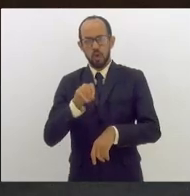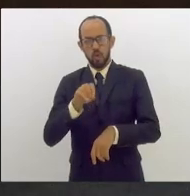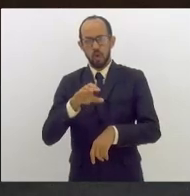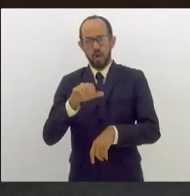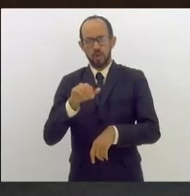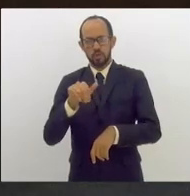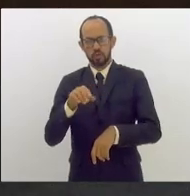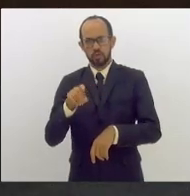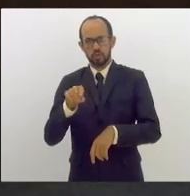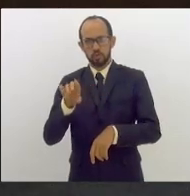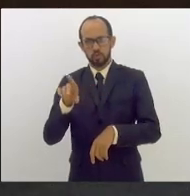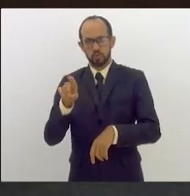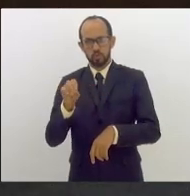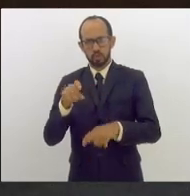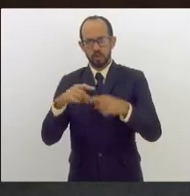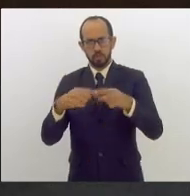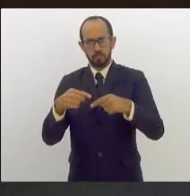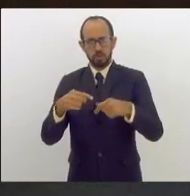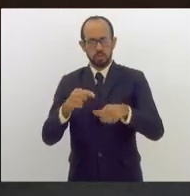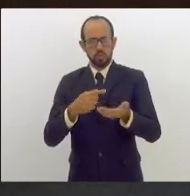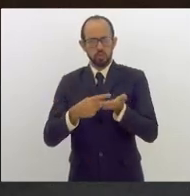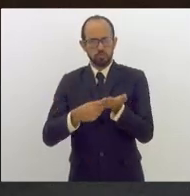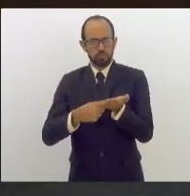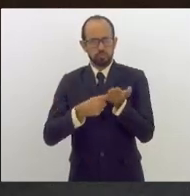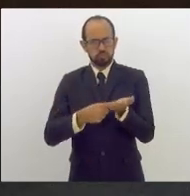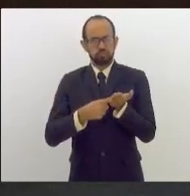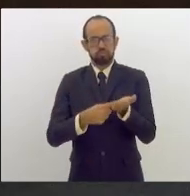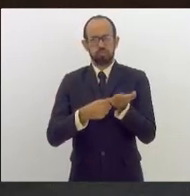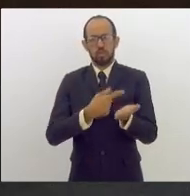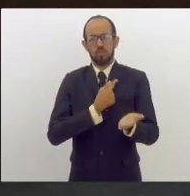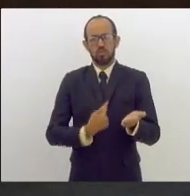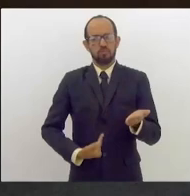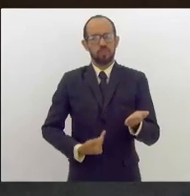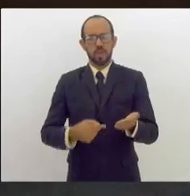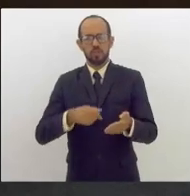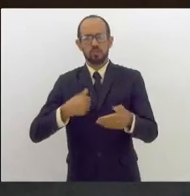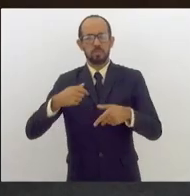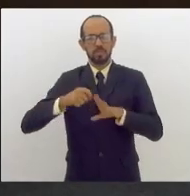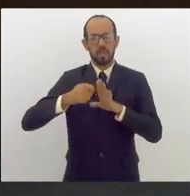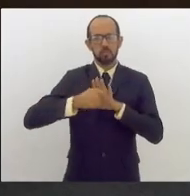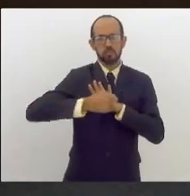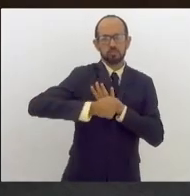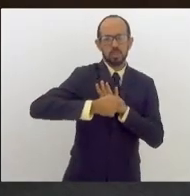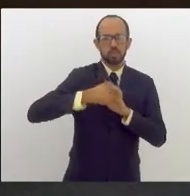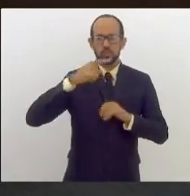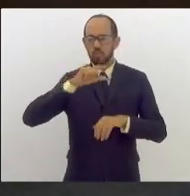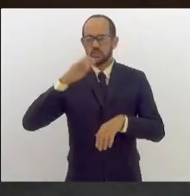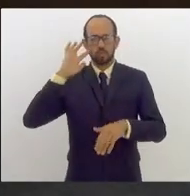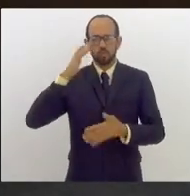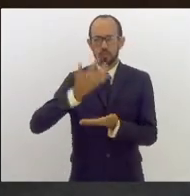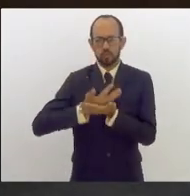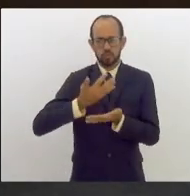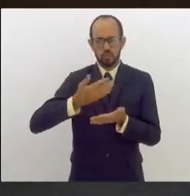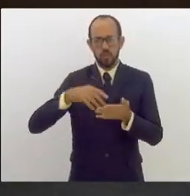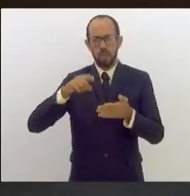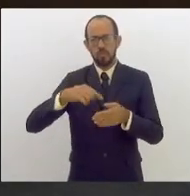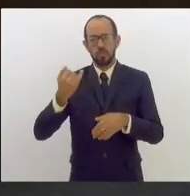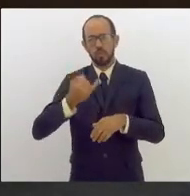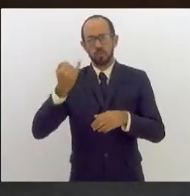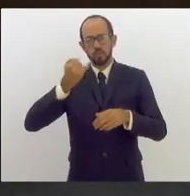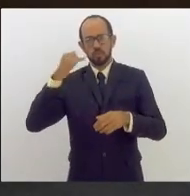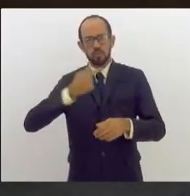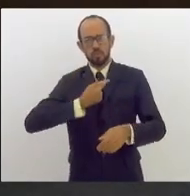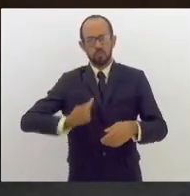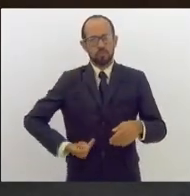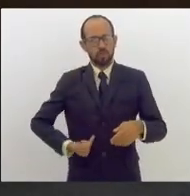de negociação com o governo que depois de alguns meses não chegou a uma solução E aí eu quero destacar primeiro que é importante o governo ser efetivo na busca